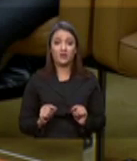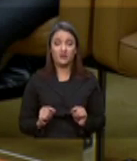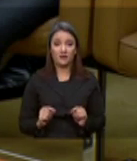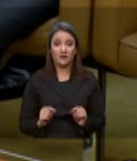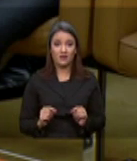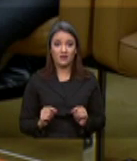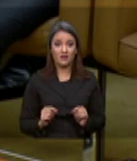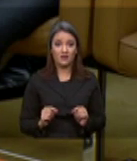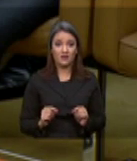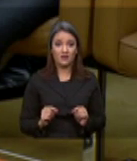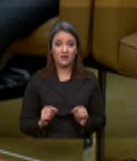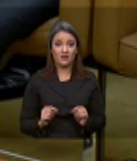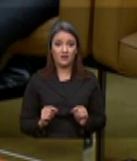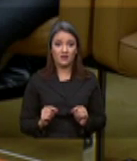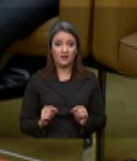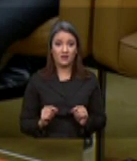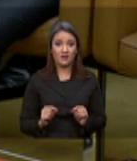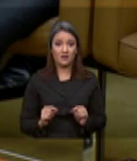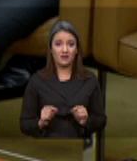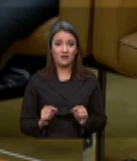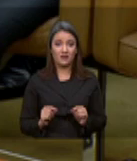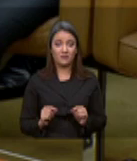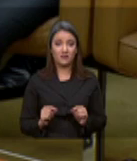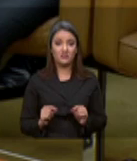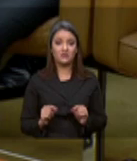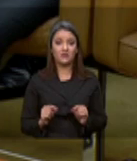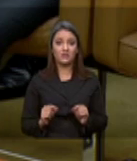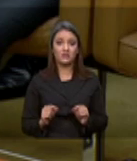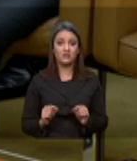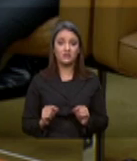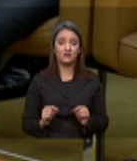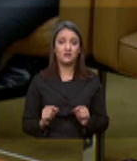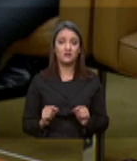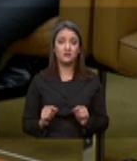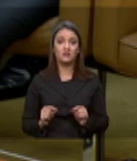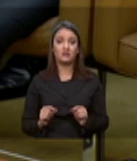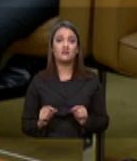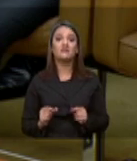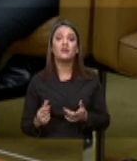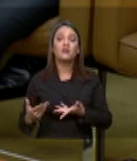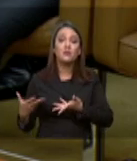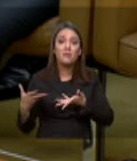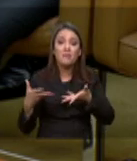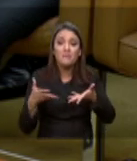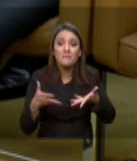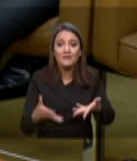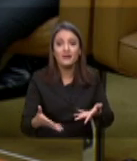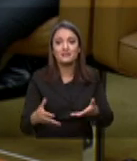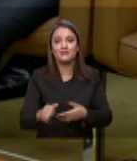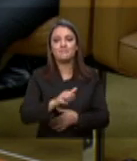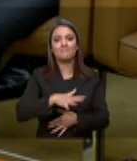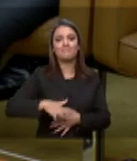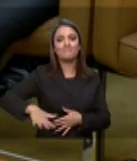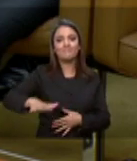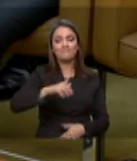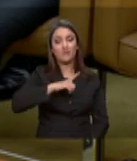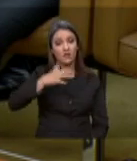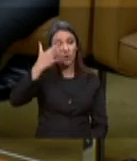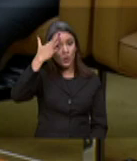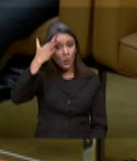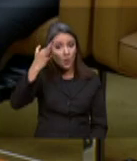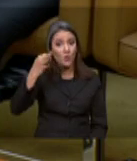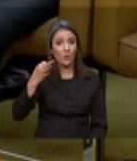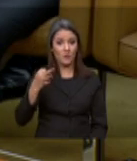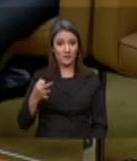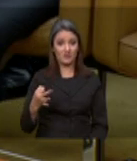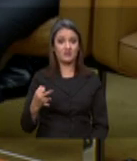dentro de uma maneira, um molde, que seja compreendido, porque eu